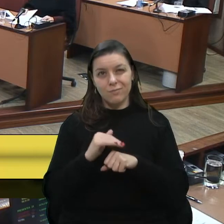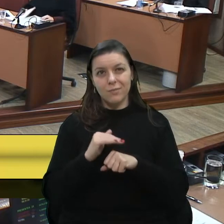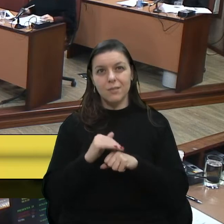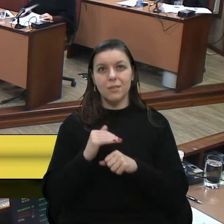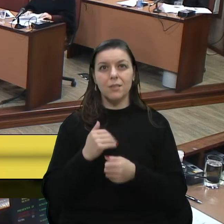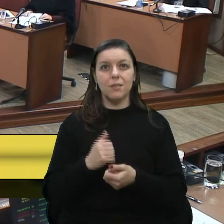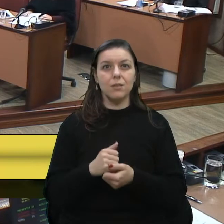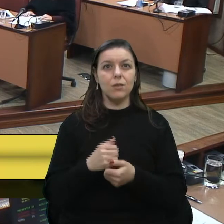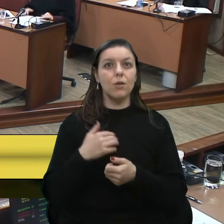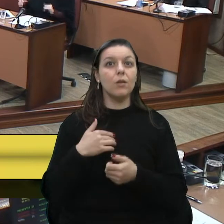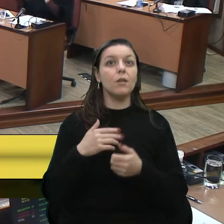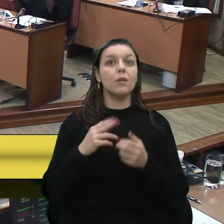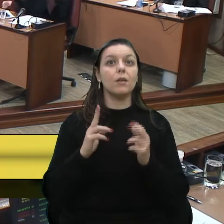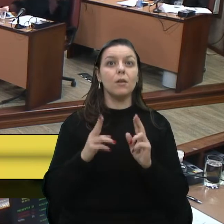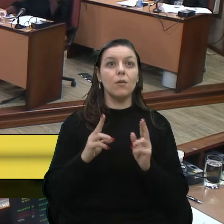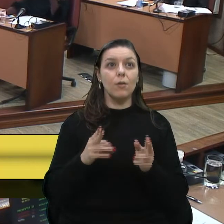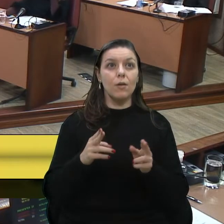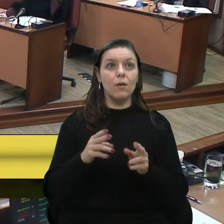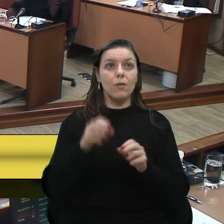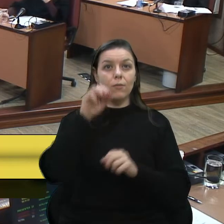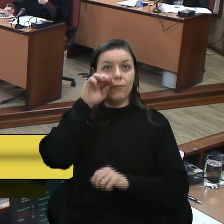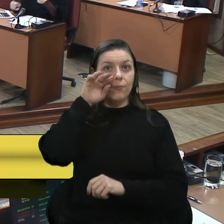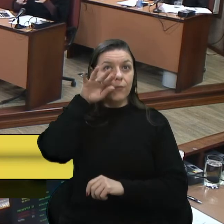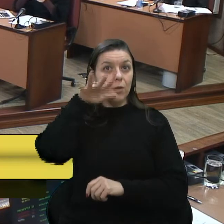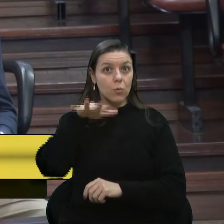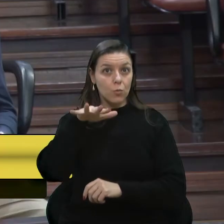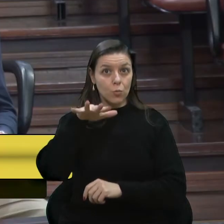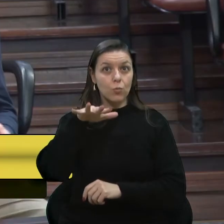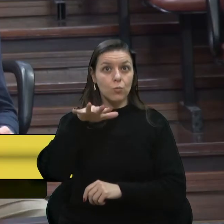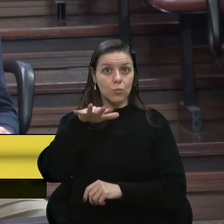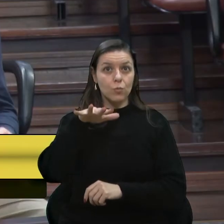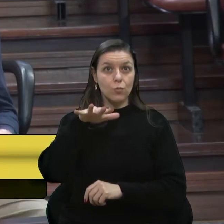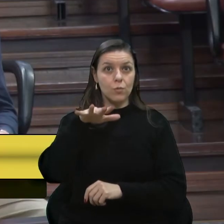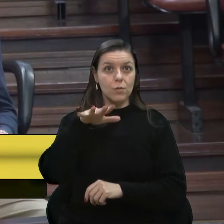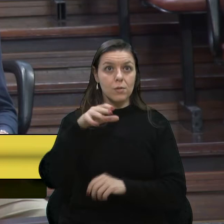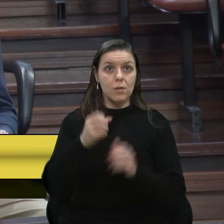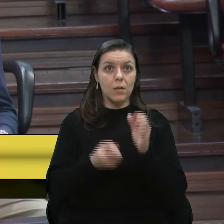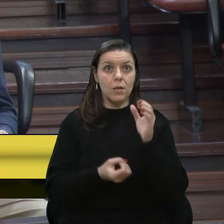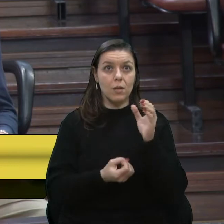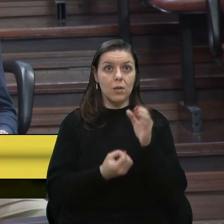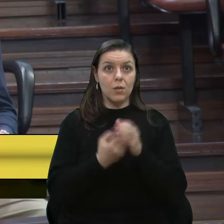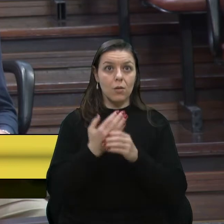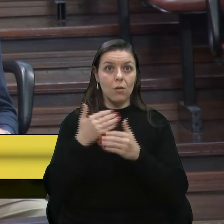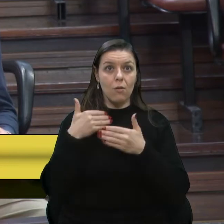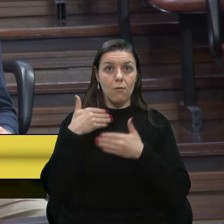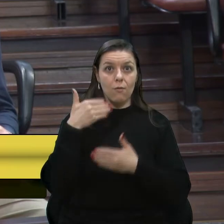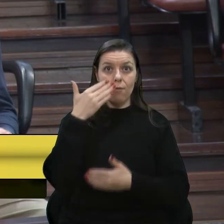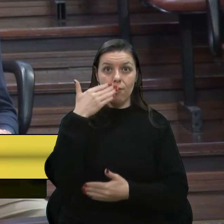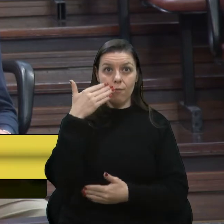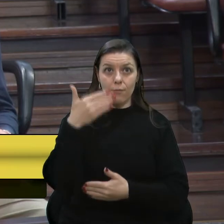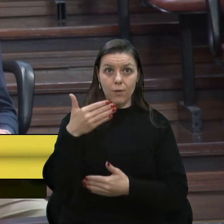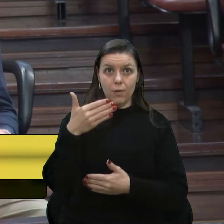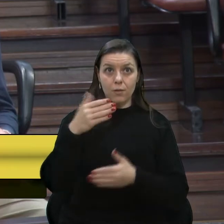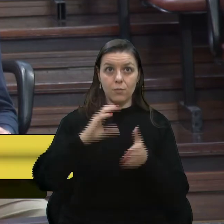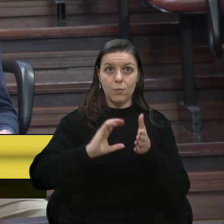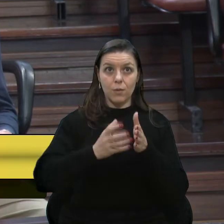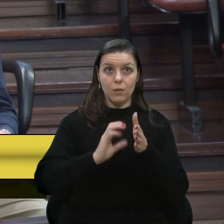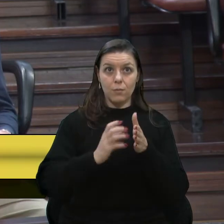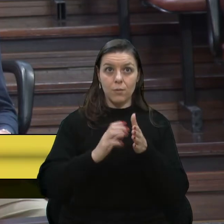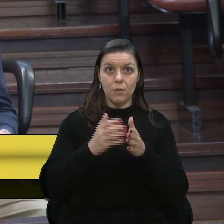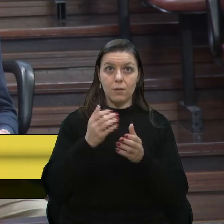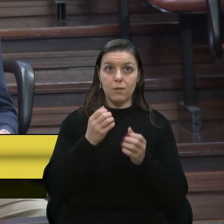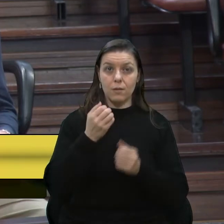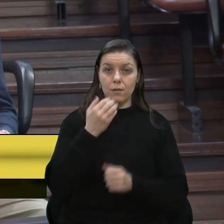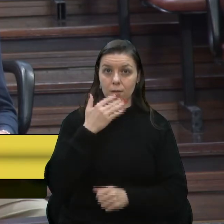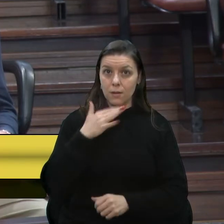acompanhado o vereador Fiuza também, que criou a Frente Parlamentar em Defesa da Criança, do